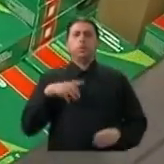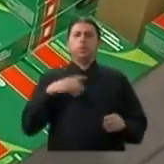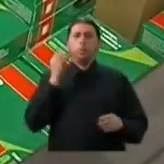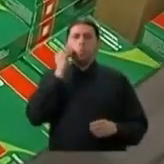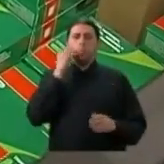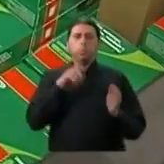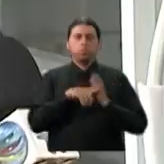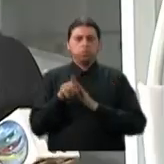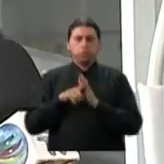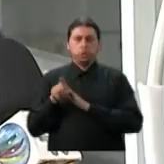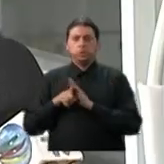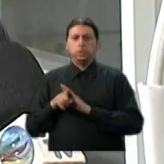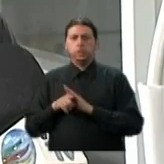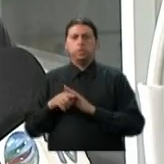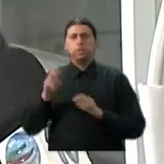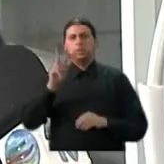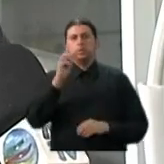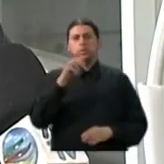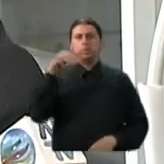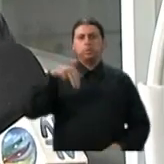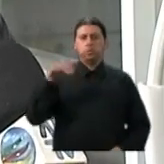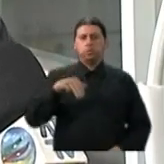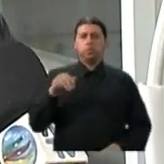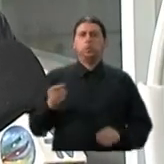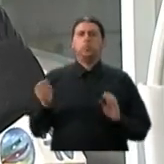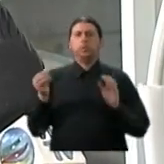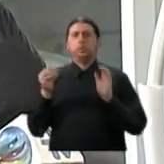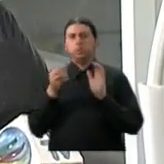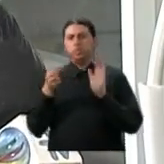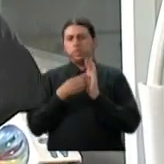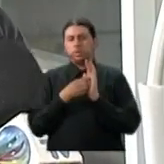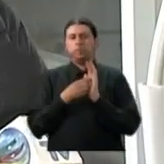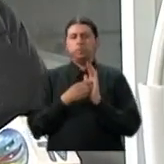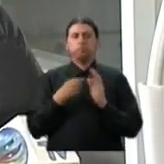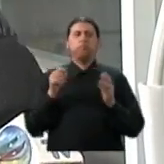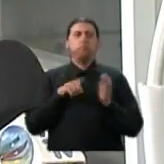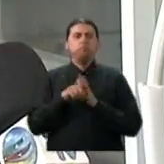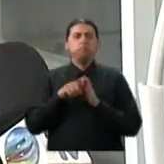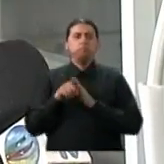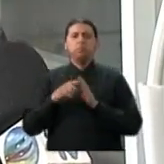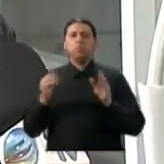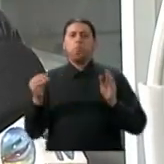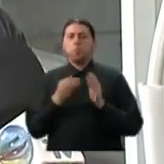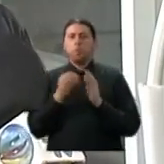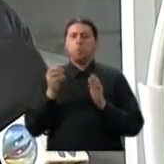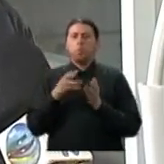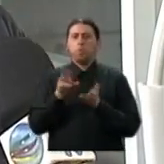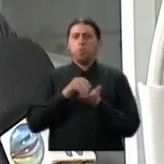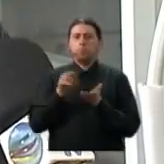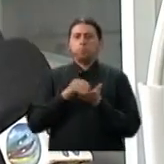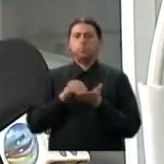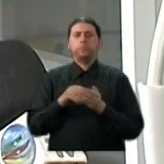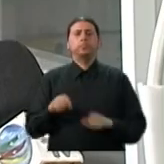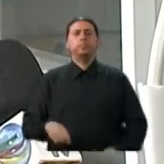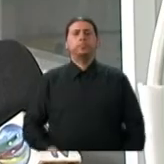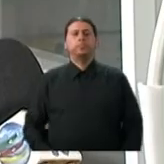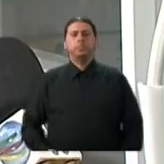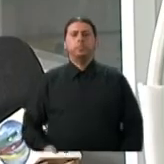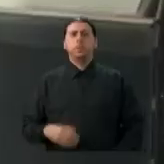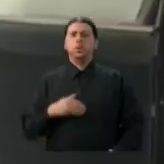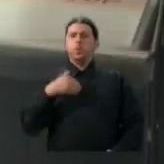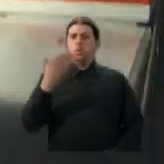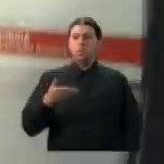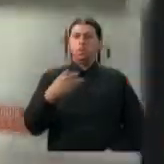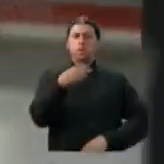cada 20 minutos e armazenados, os dados são armazenados em um pendrive. Então a gente tem todo o controle durante todo o período que teve a falta de